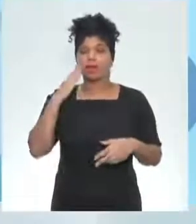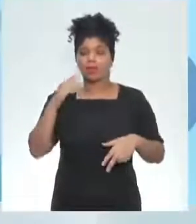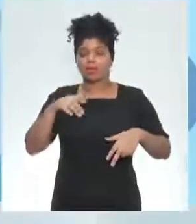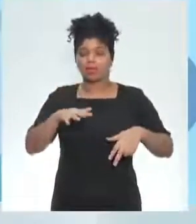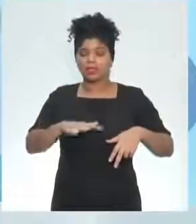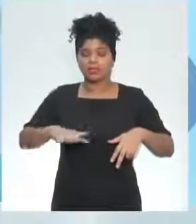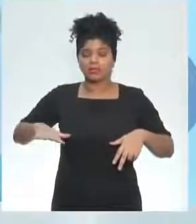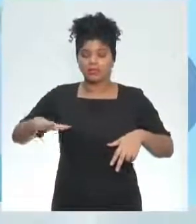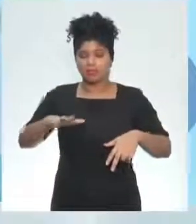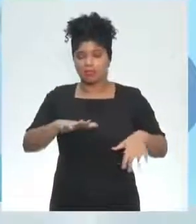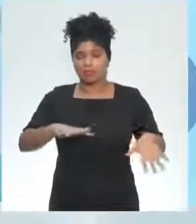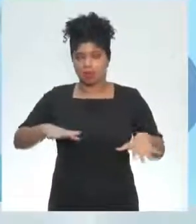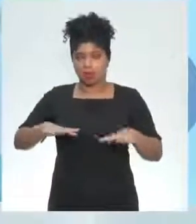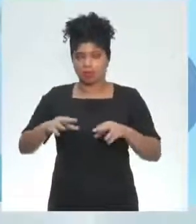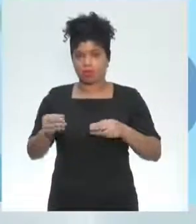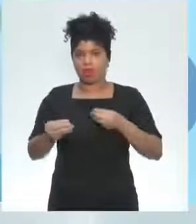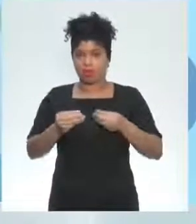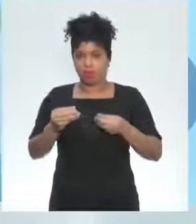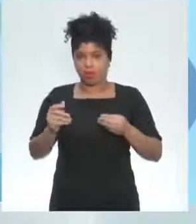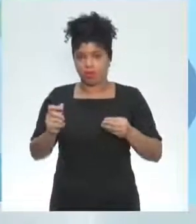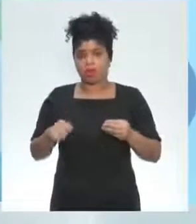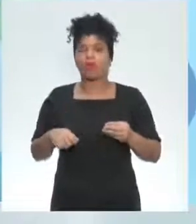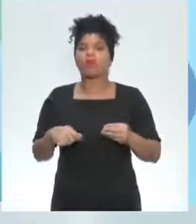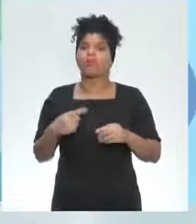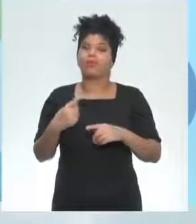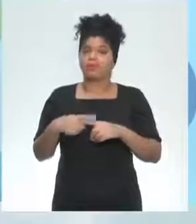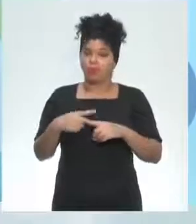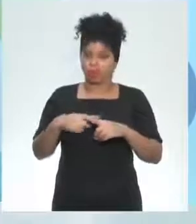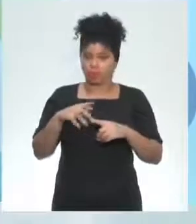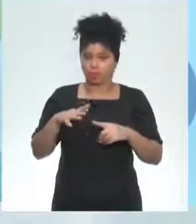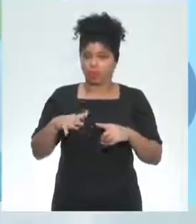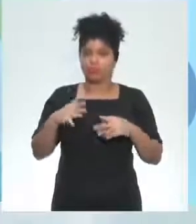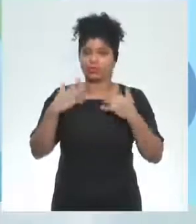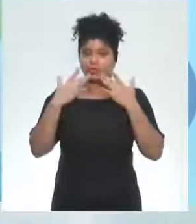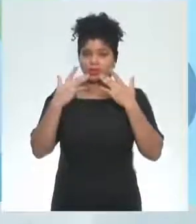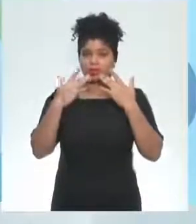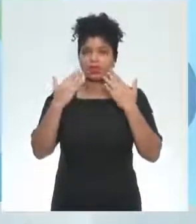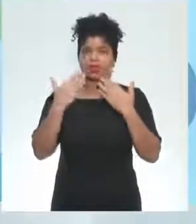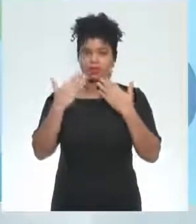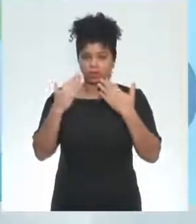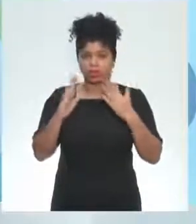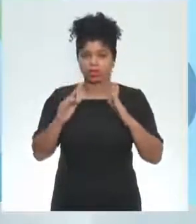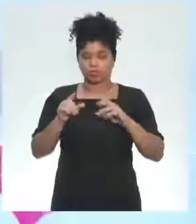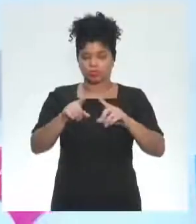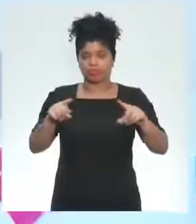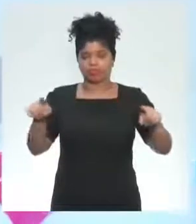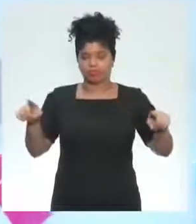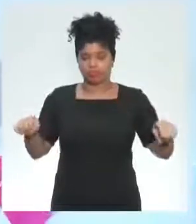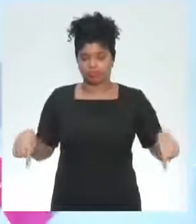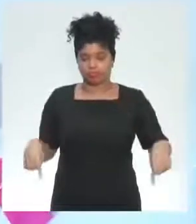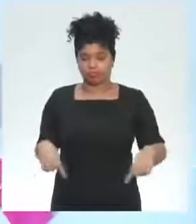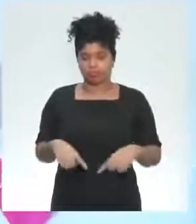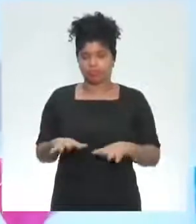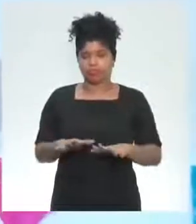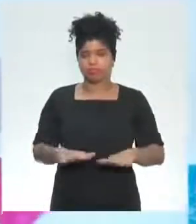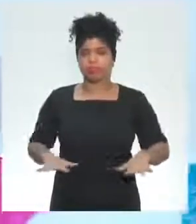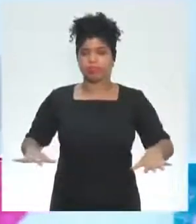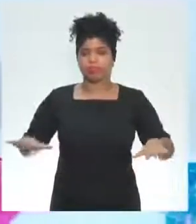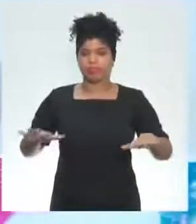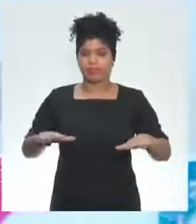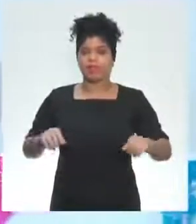espacialidade, né? Dentro aí daquele conceito que a gente já viu anteriormente na Kinesfera, tá? A gente vai ver, então, a fase, né,